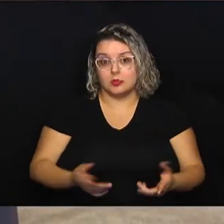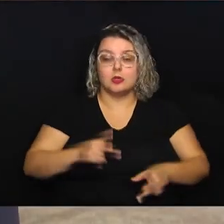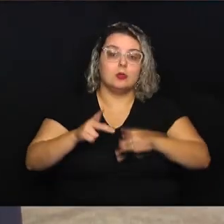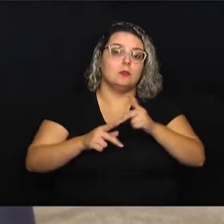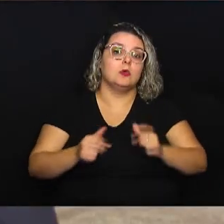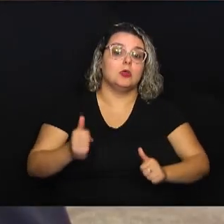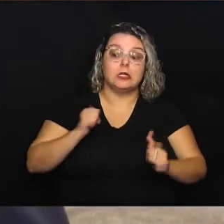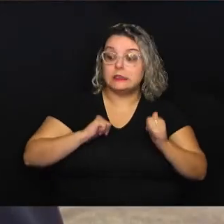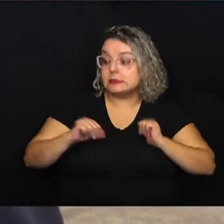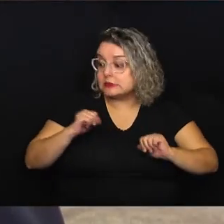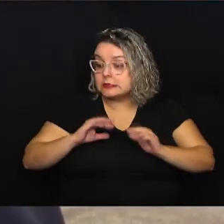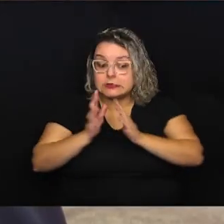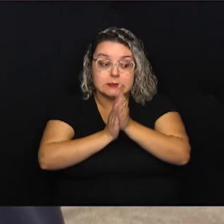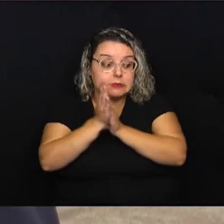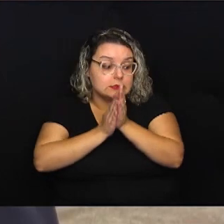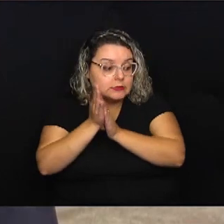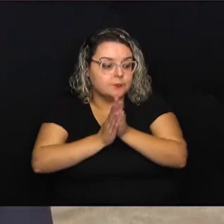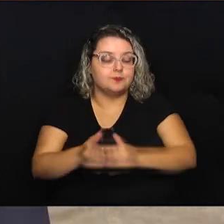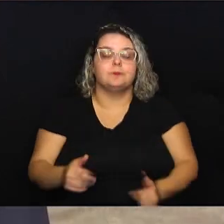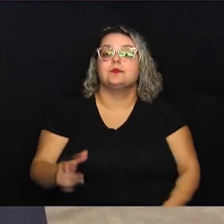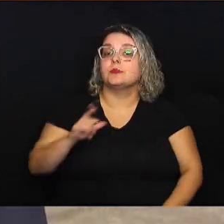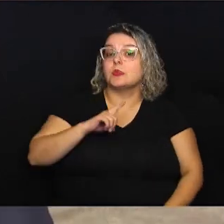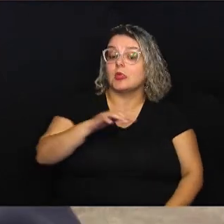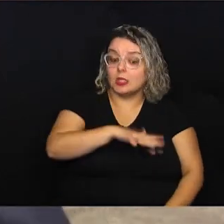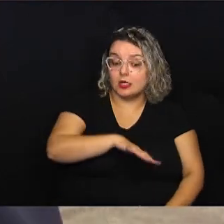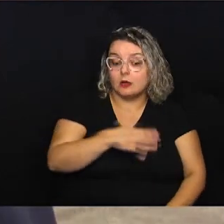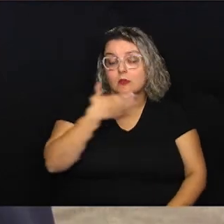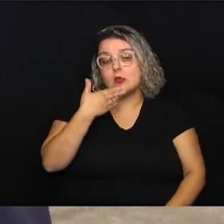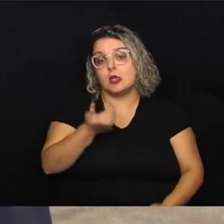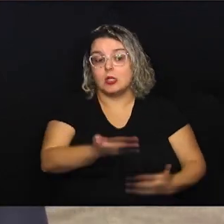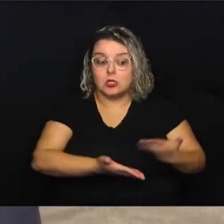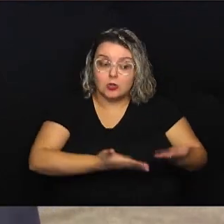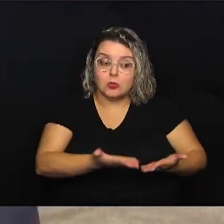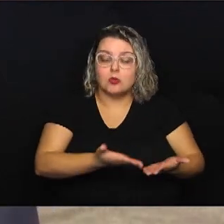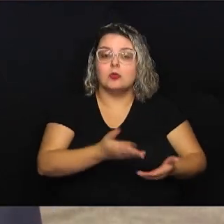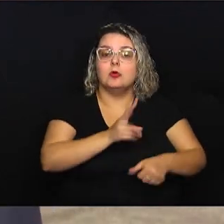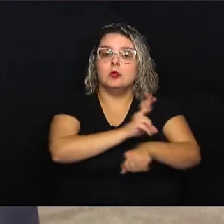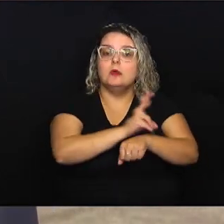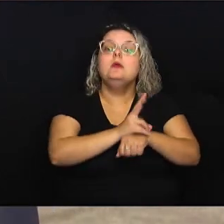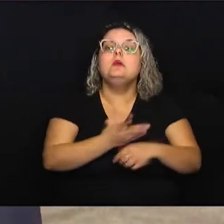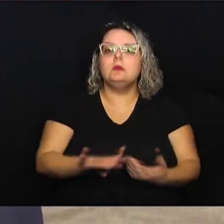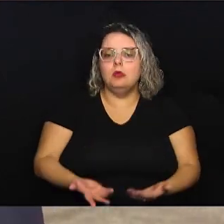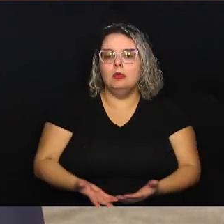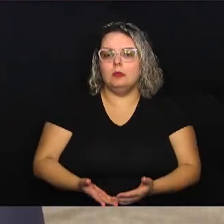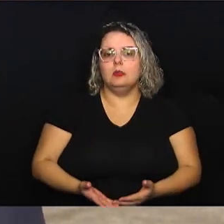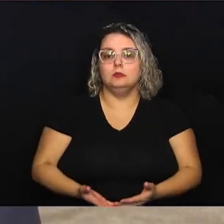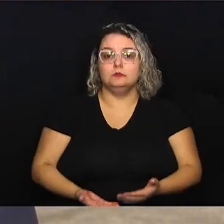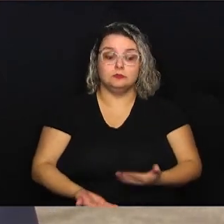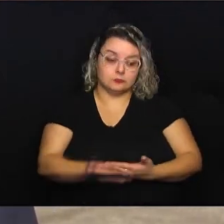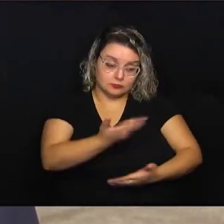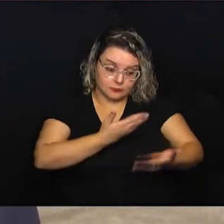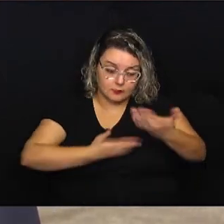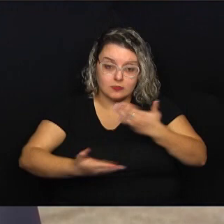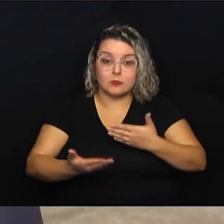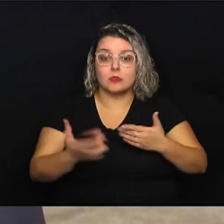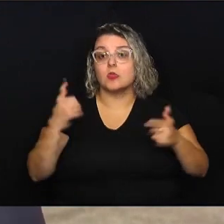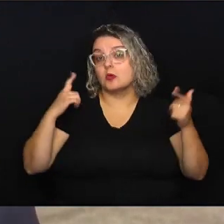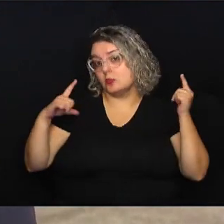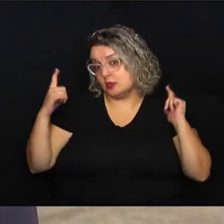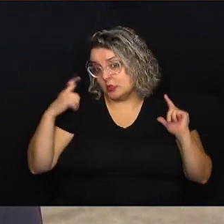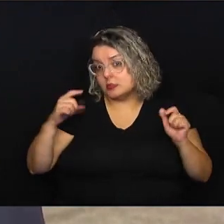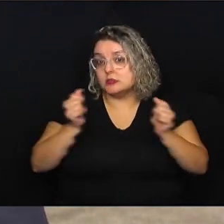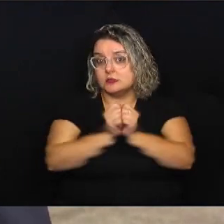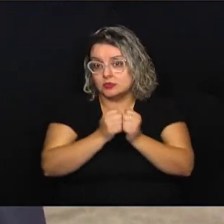anseia por ter ali essa área melhor preservada e com a interação com o lazer.